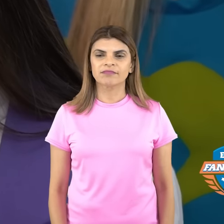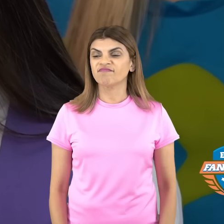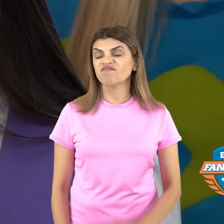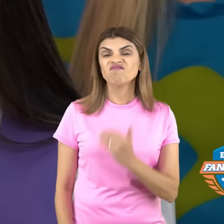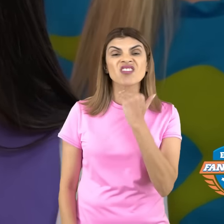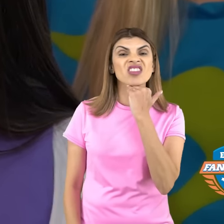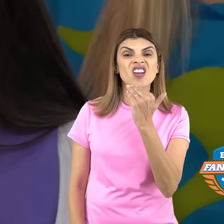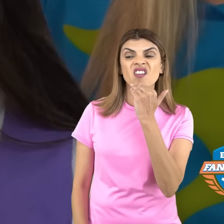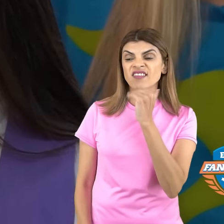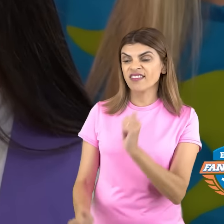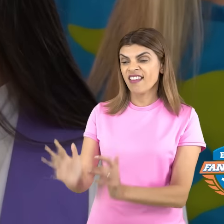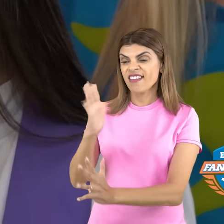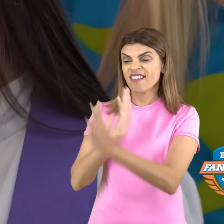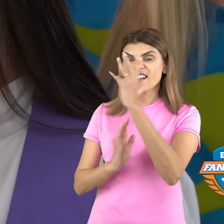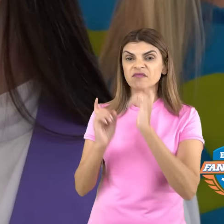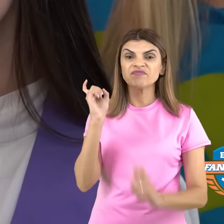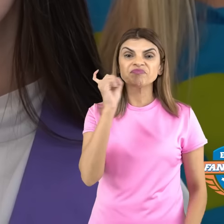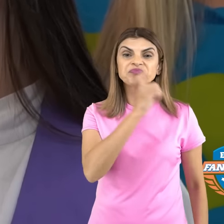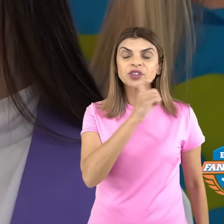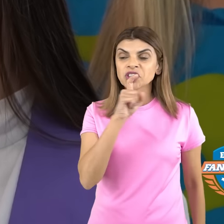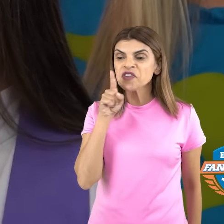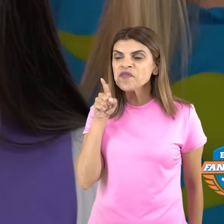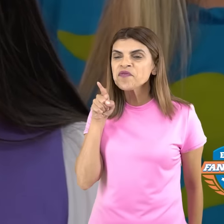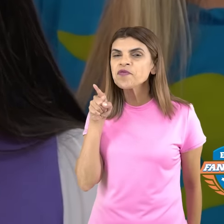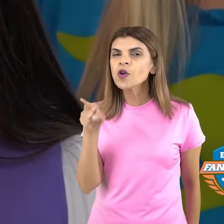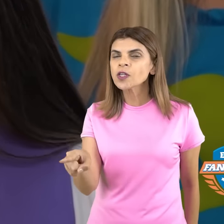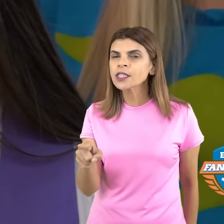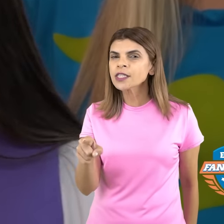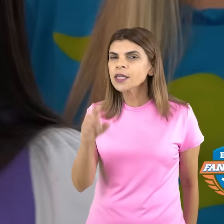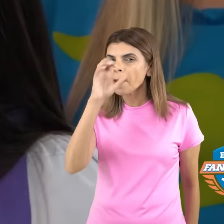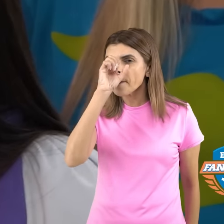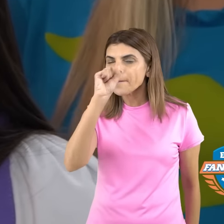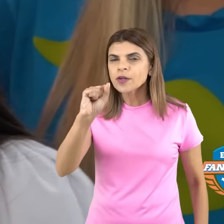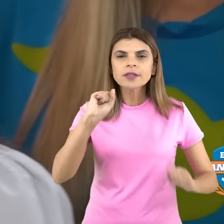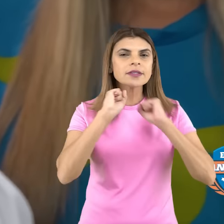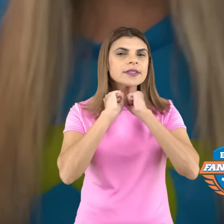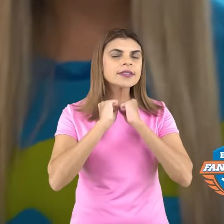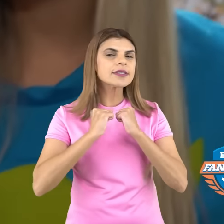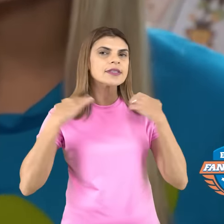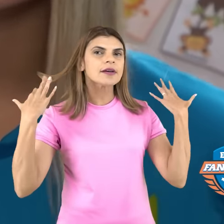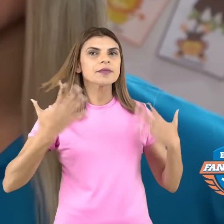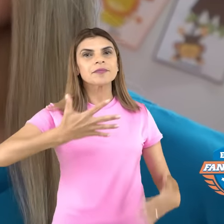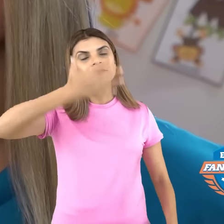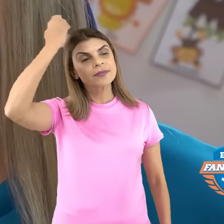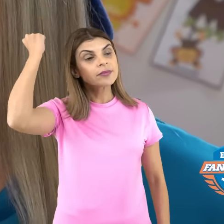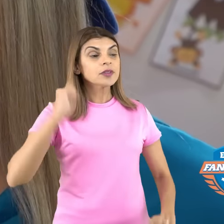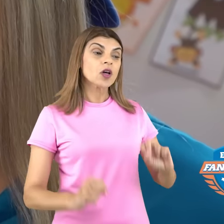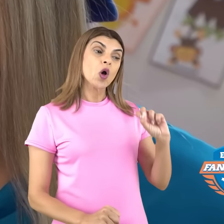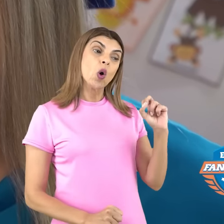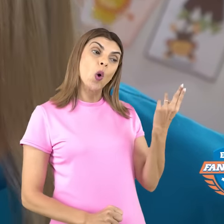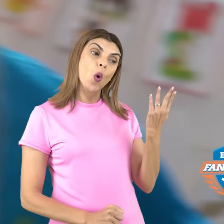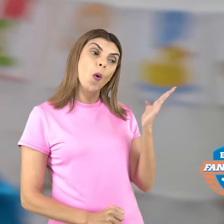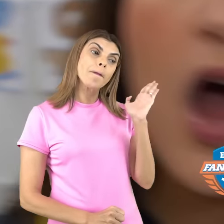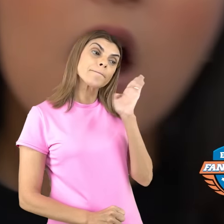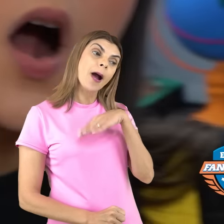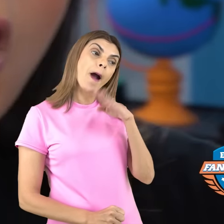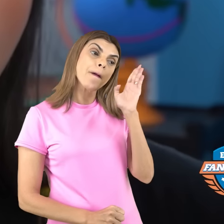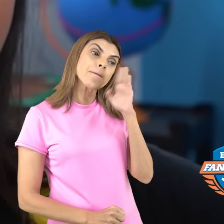Não adianta mentir. Você deve ser a bruxa Pandora. Ou o doutor